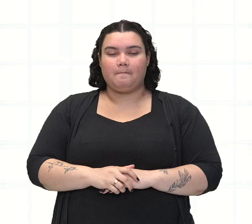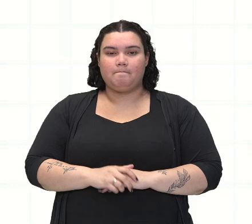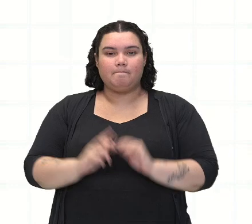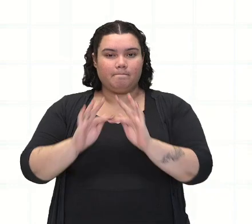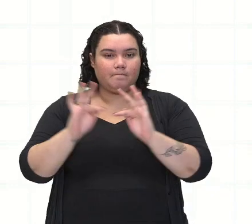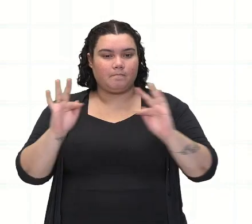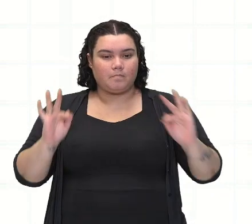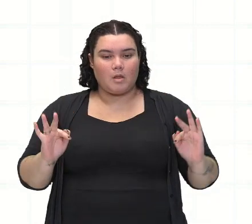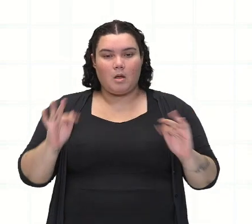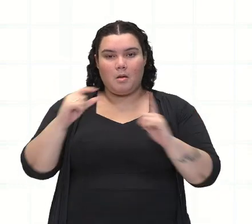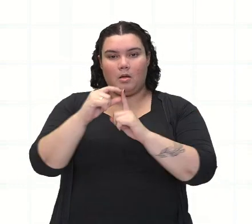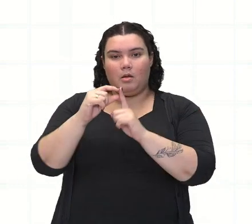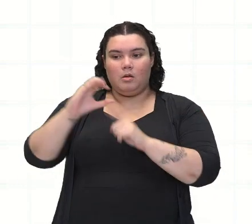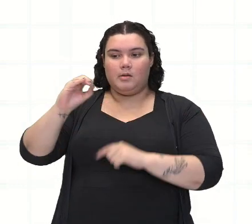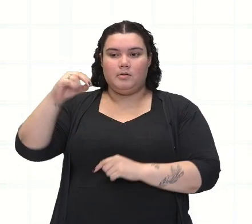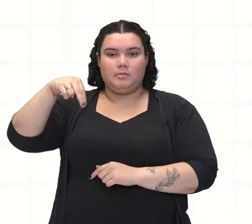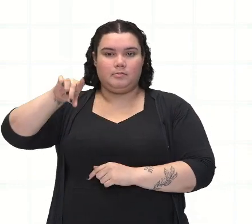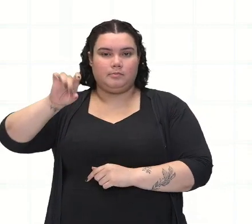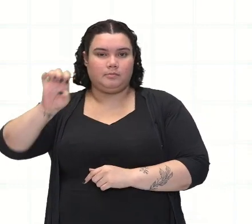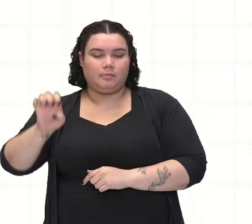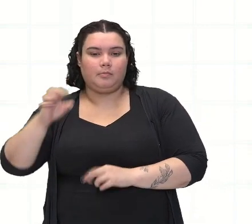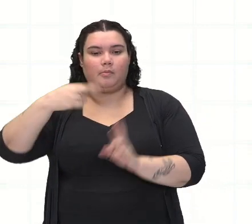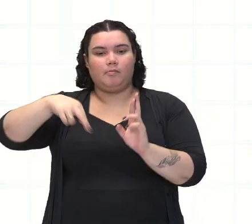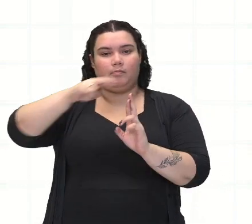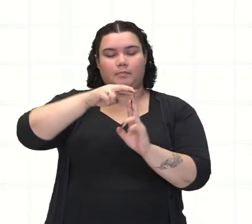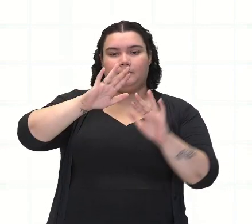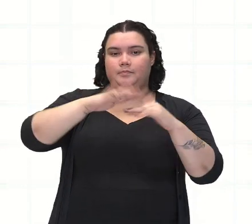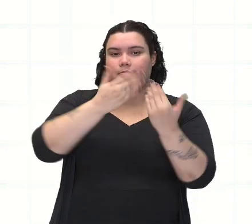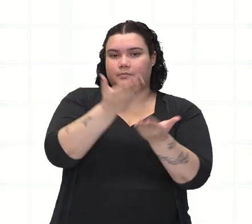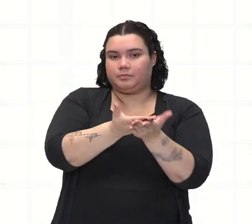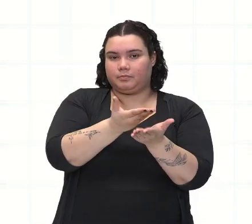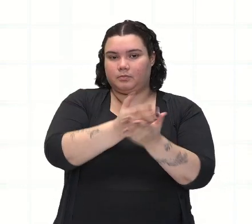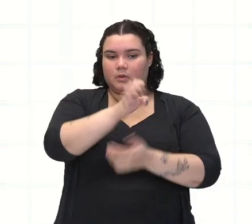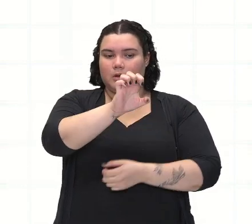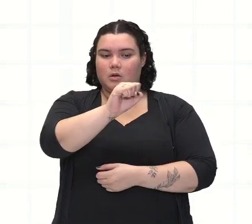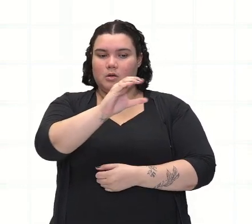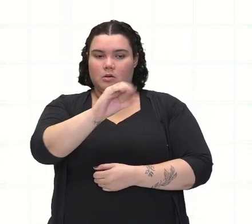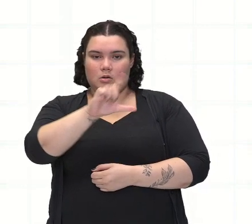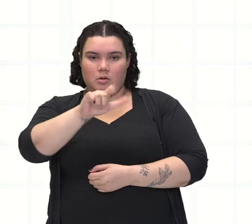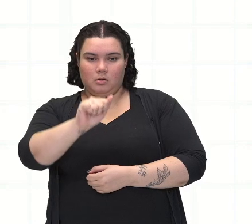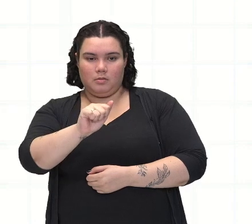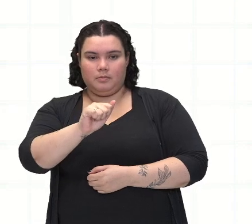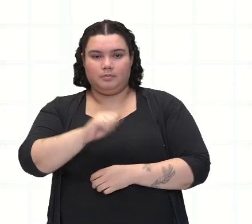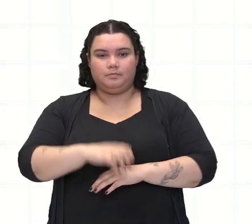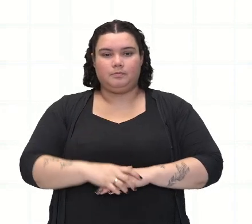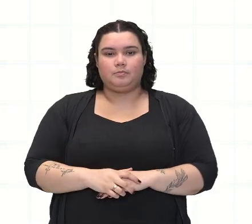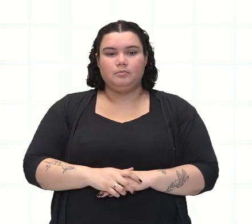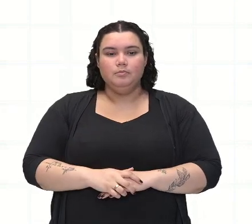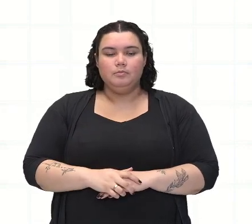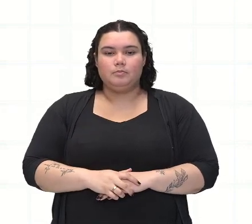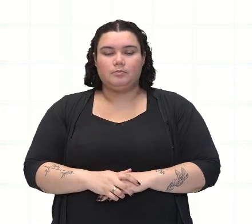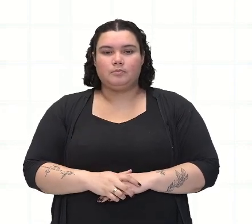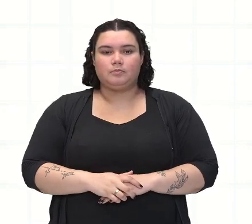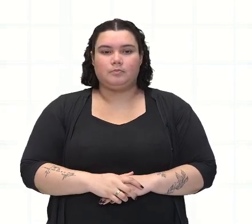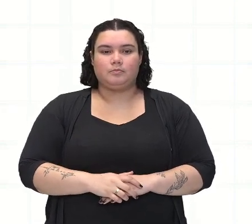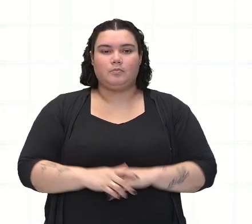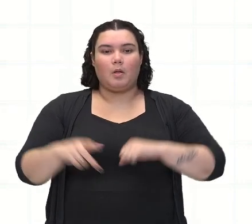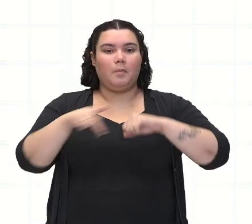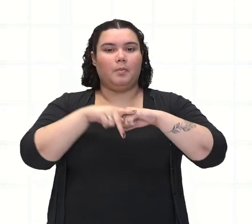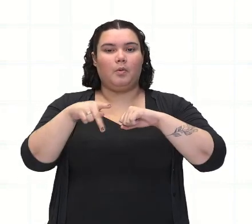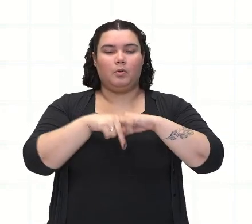o onde fazendo menção ao lugar, que é a palavra antecedente. Certinho?